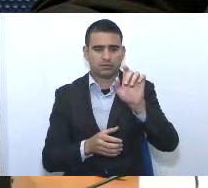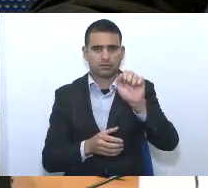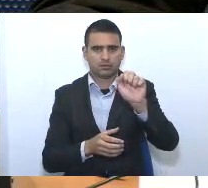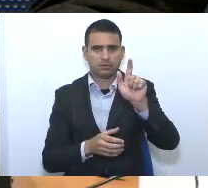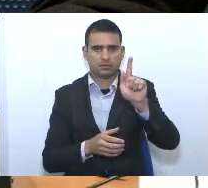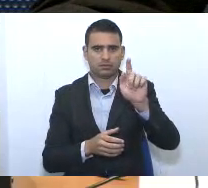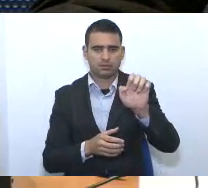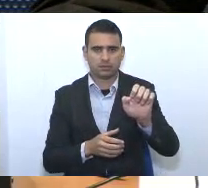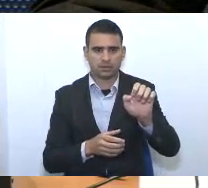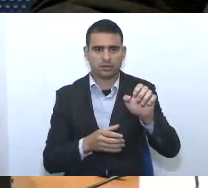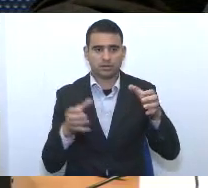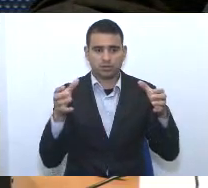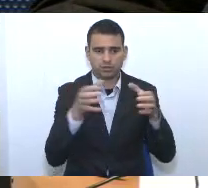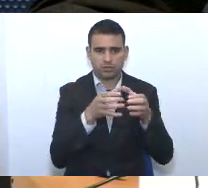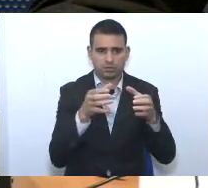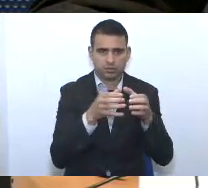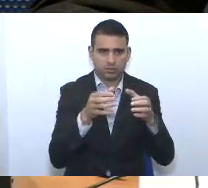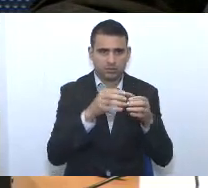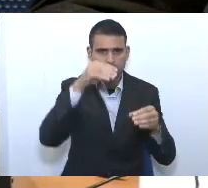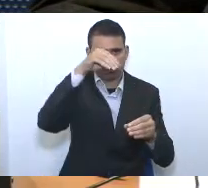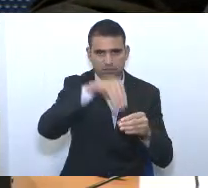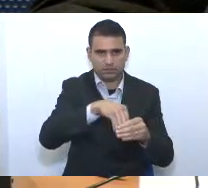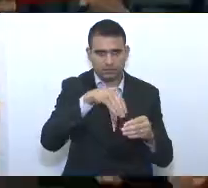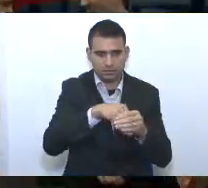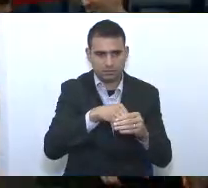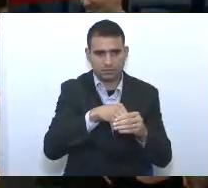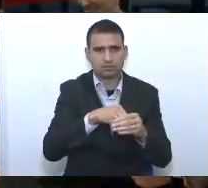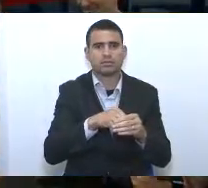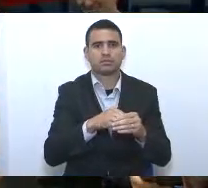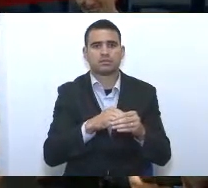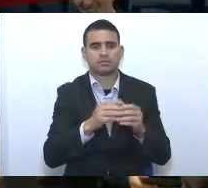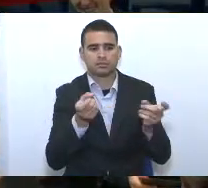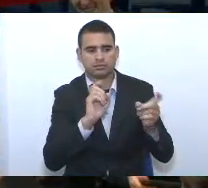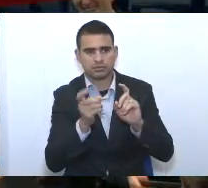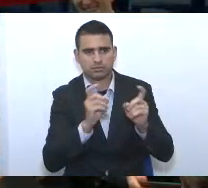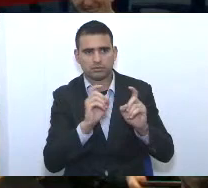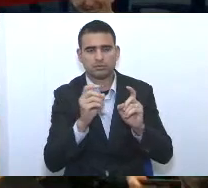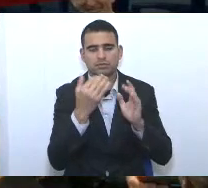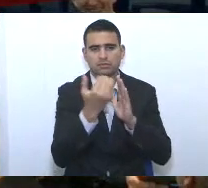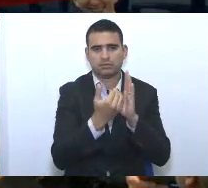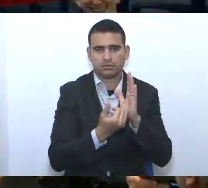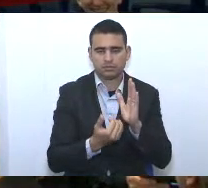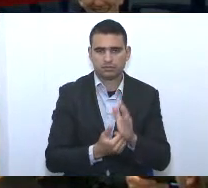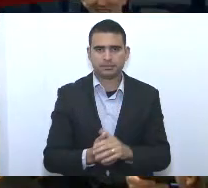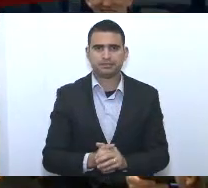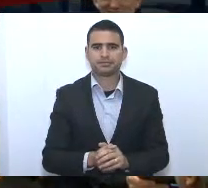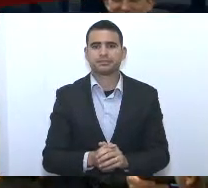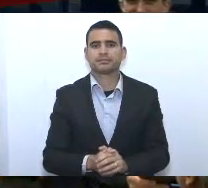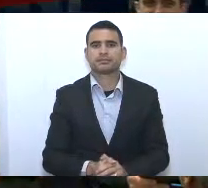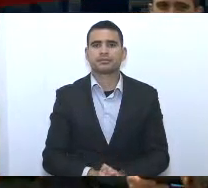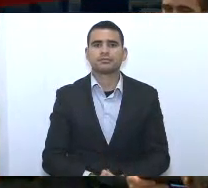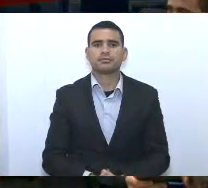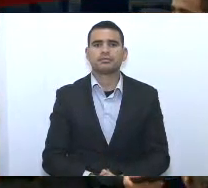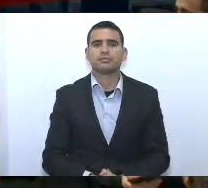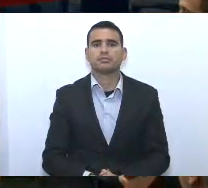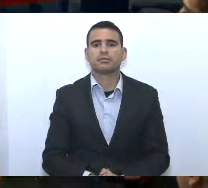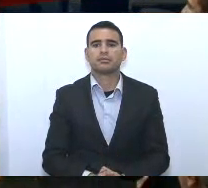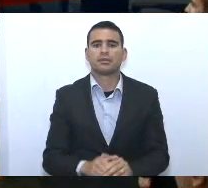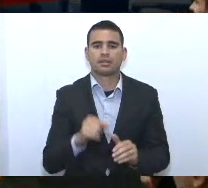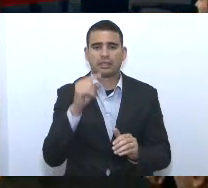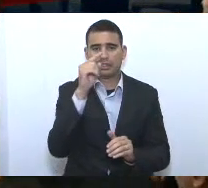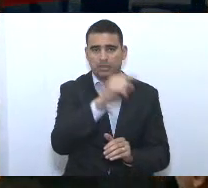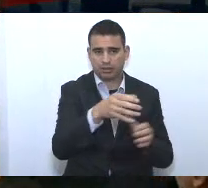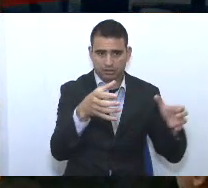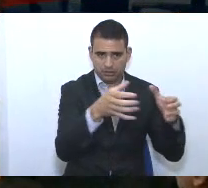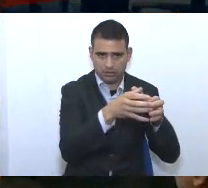Jurídicos Internos, efetua os laudos, pareceres de desapropriações. registra as autuações oriundas